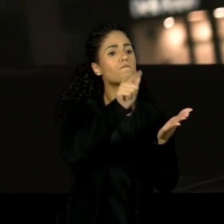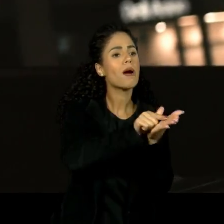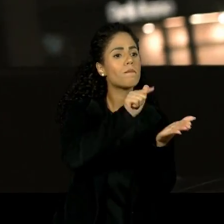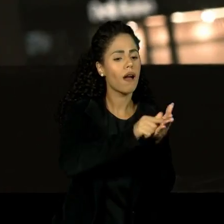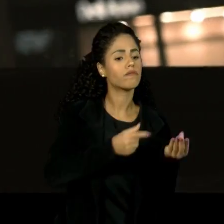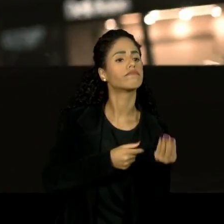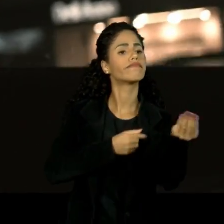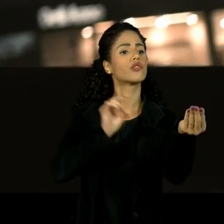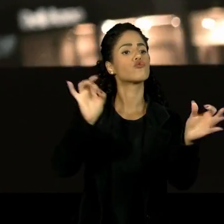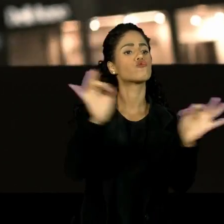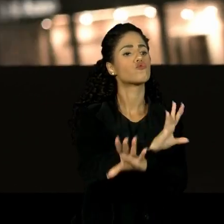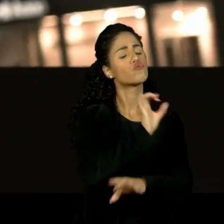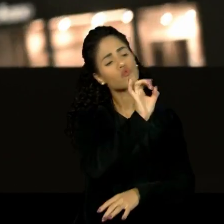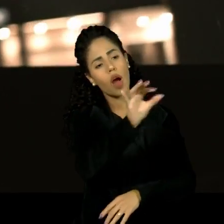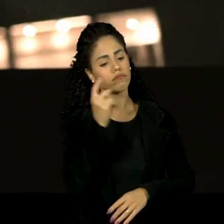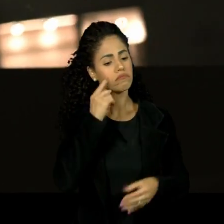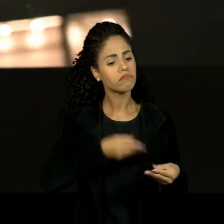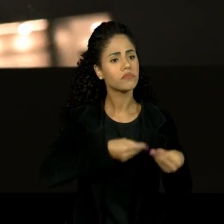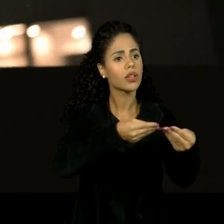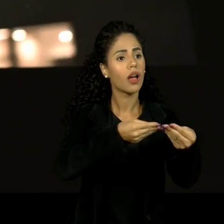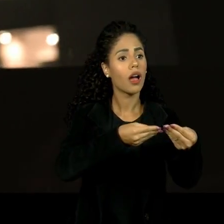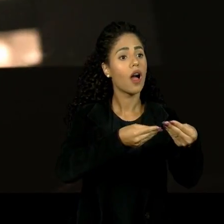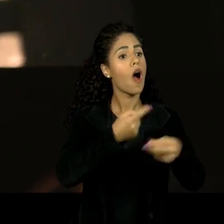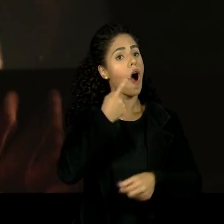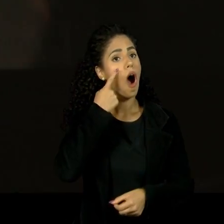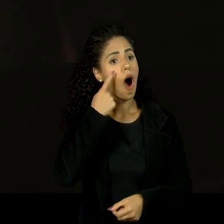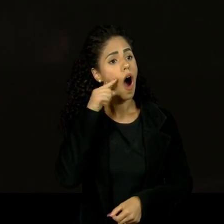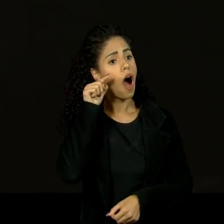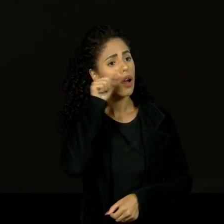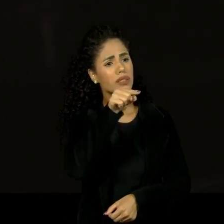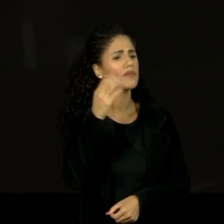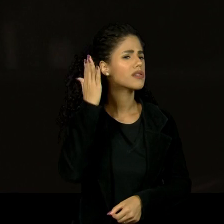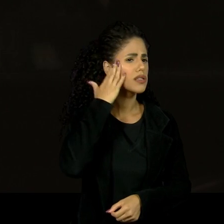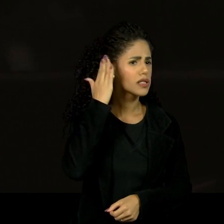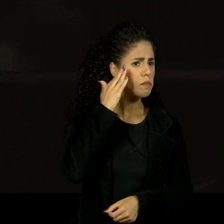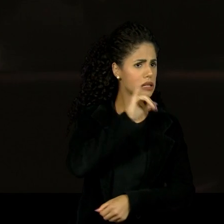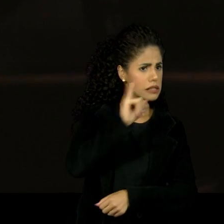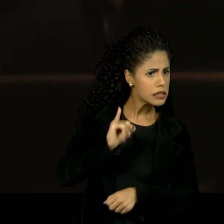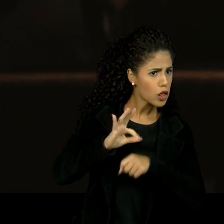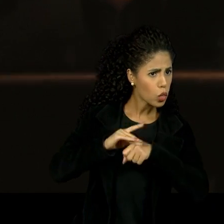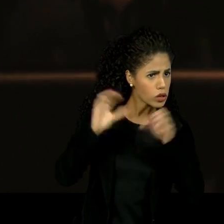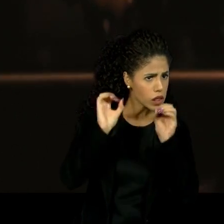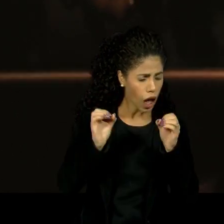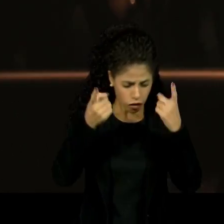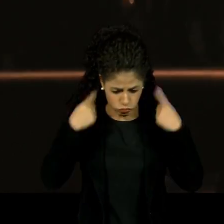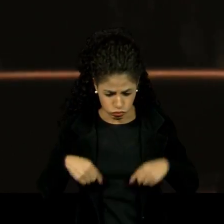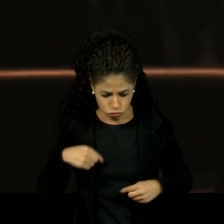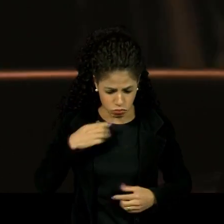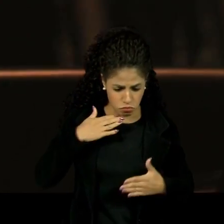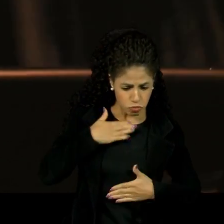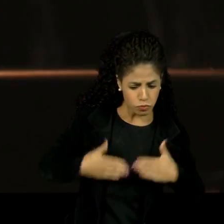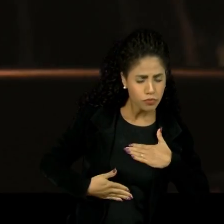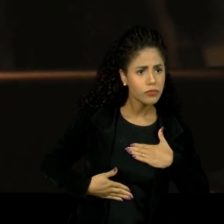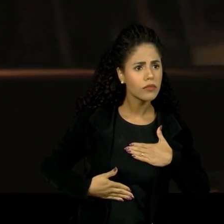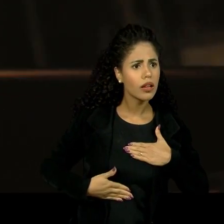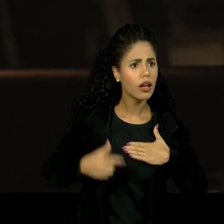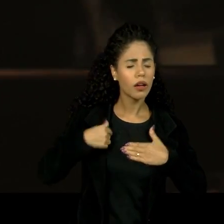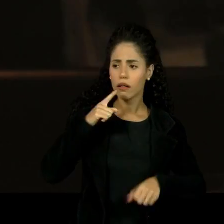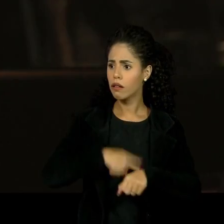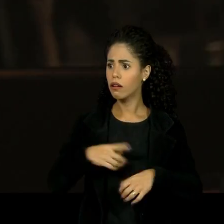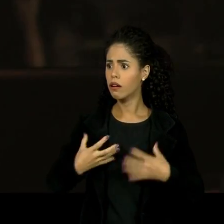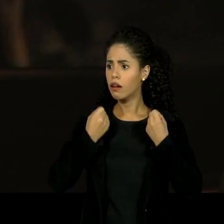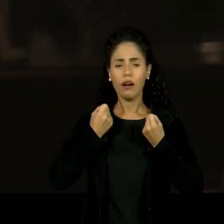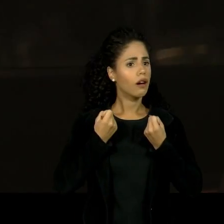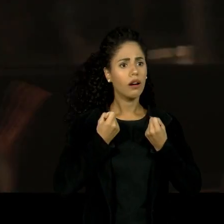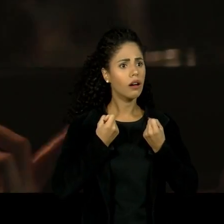e me entregou. Aí ela falou assim pra mim, isso aqui é pra você saber se você não tem doença em mais nenhum lugar. Aí na hora você leva um susto,